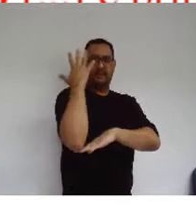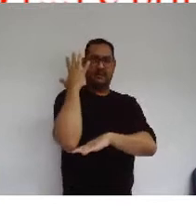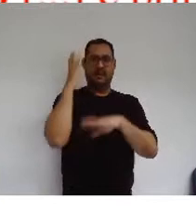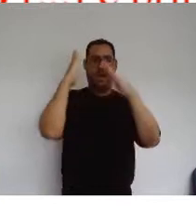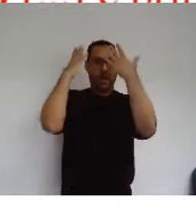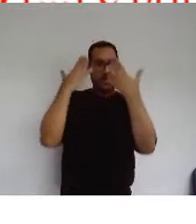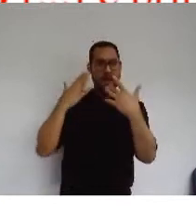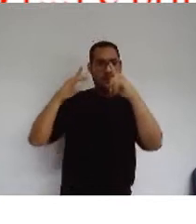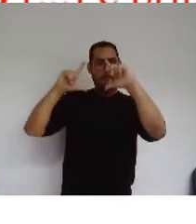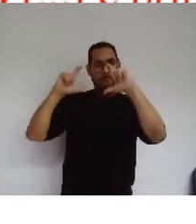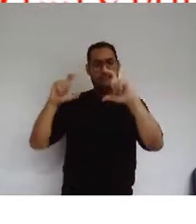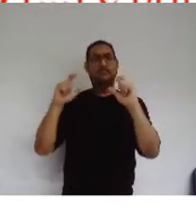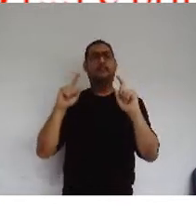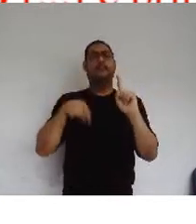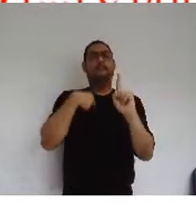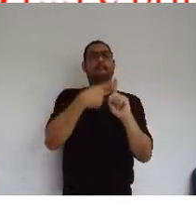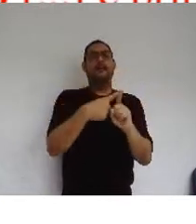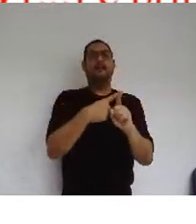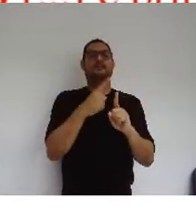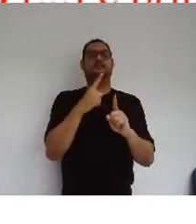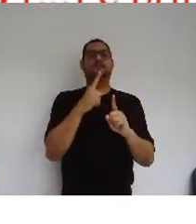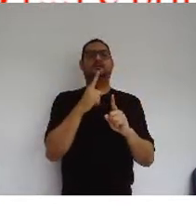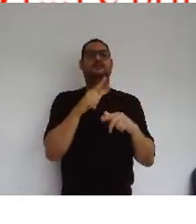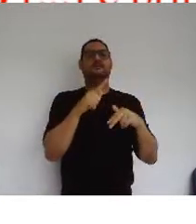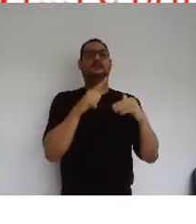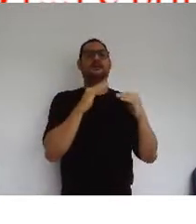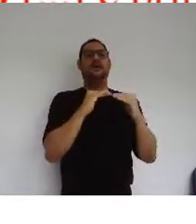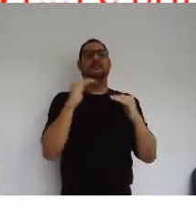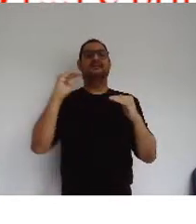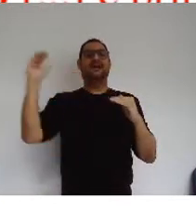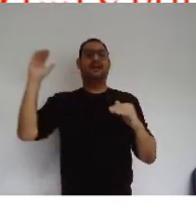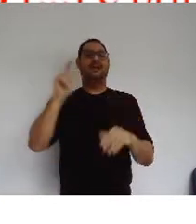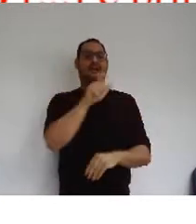com as projeções escalares desse homem,